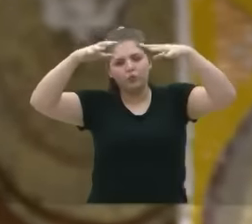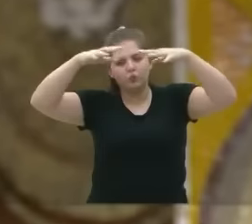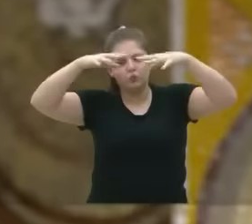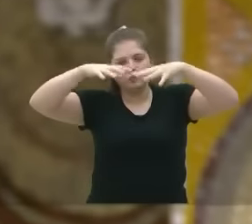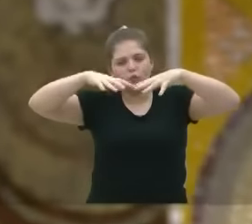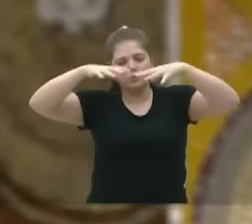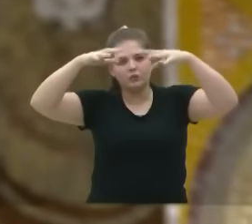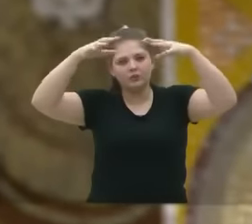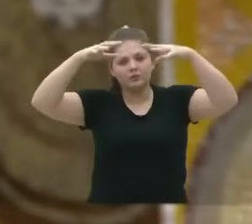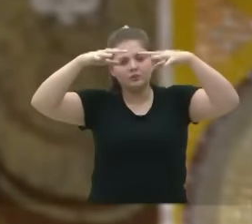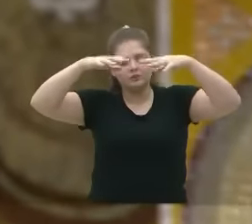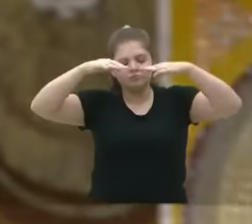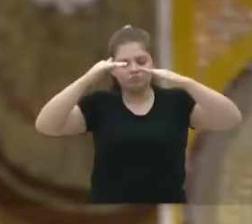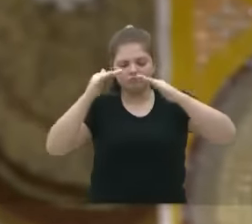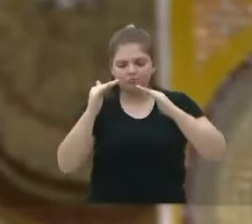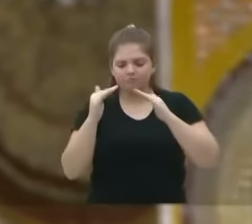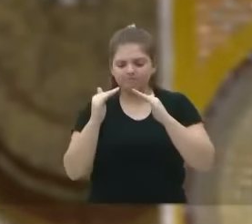telhado